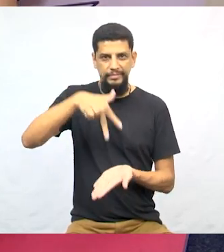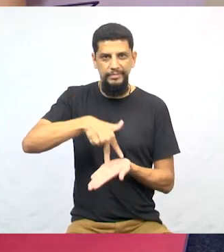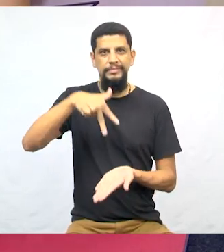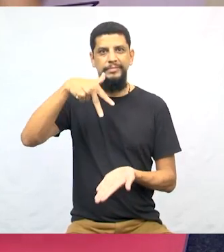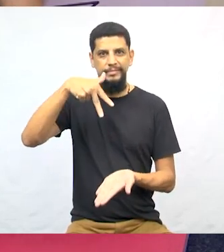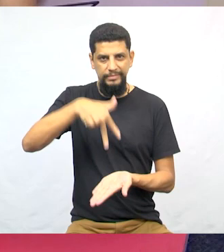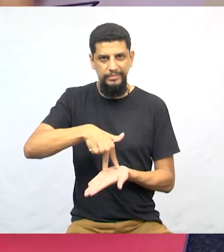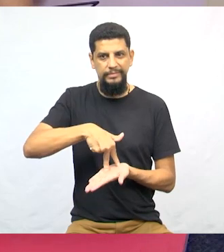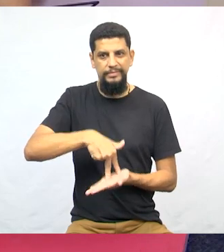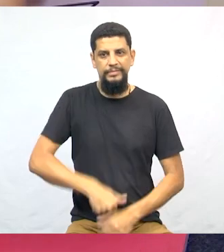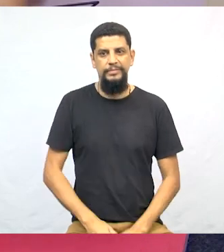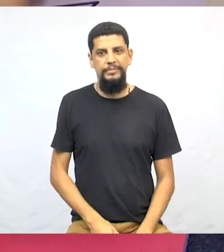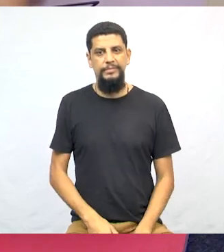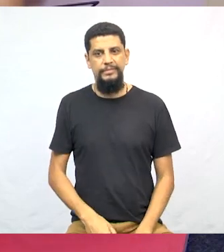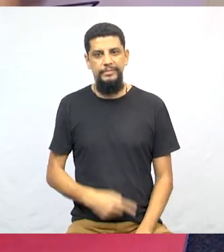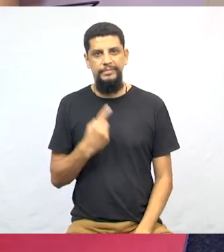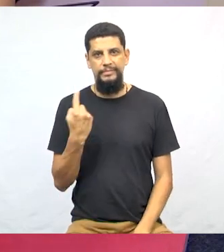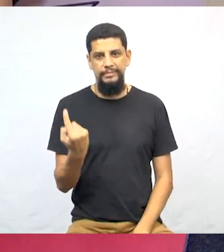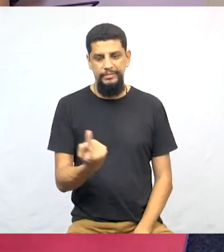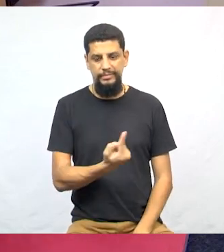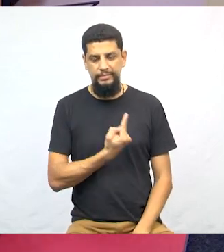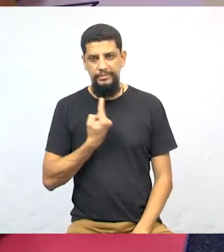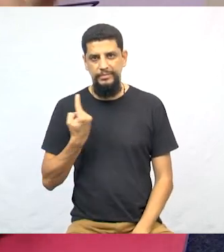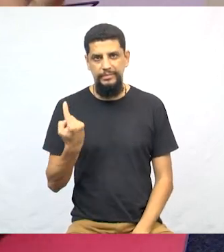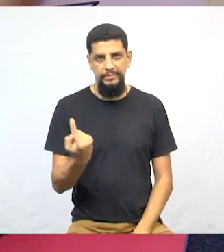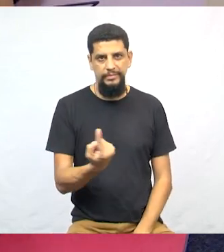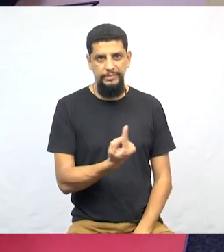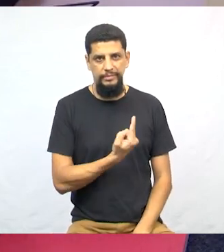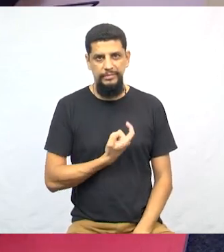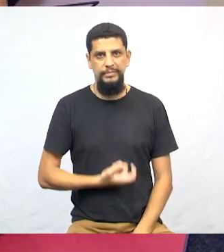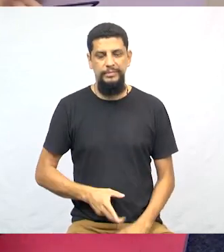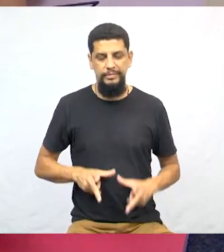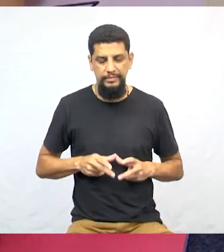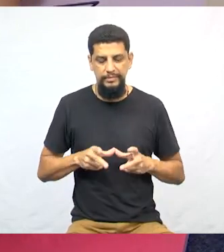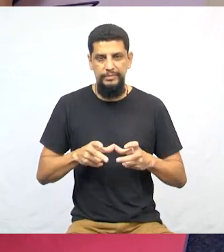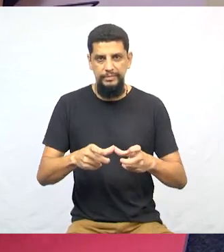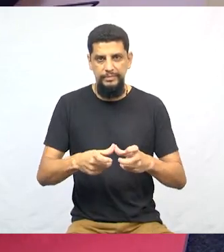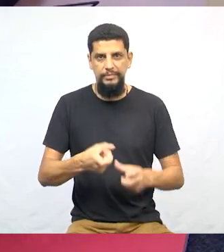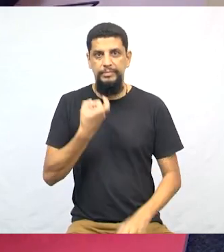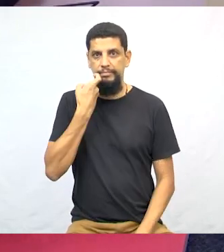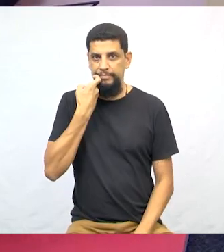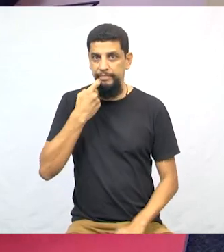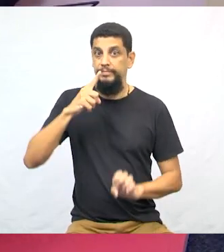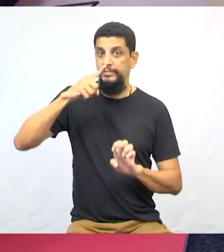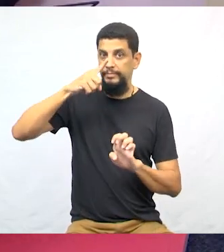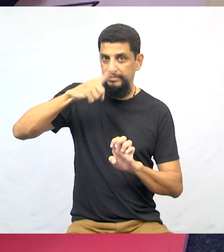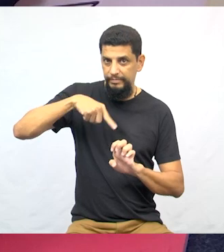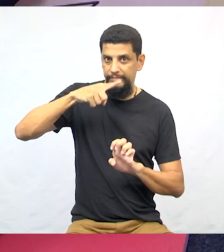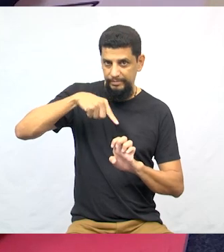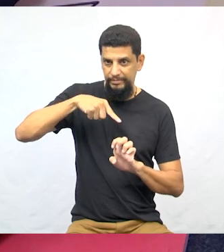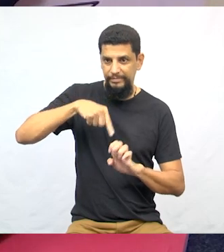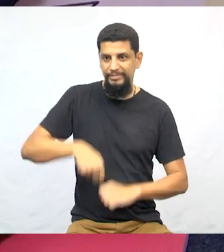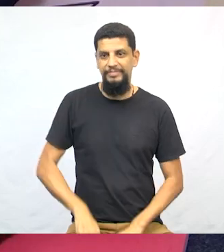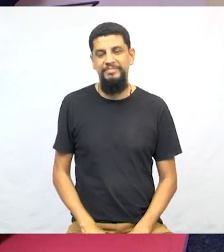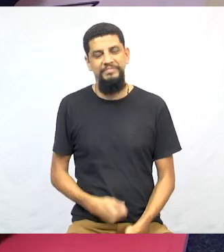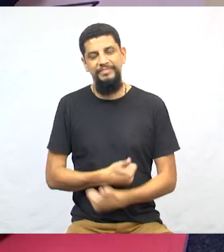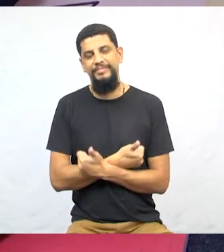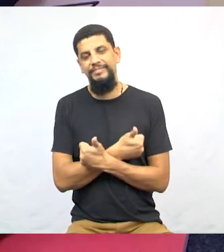palma. Olha pé, pé, pé. Olha roda, roda, roda, caranguejo peixe